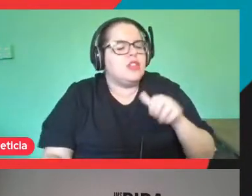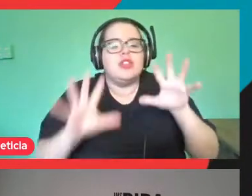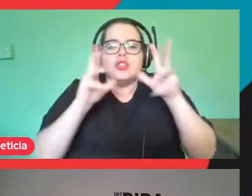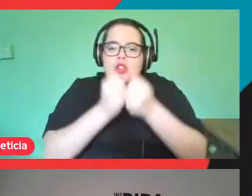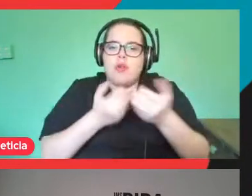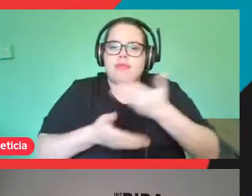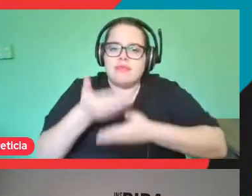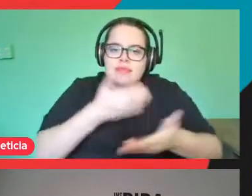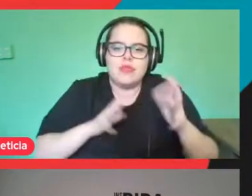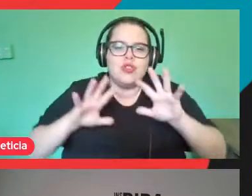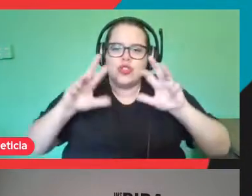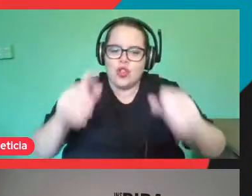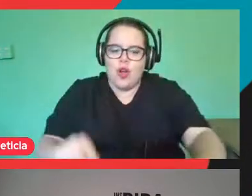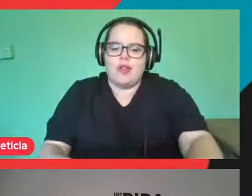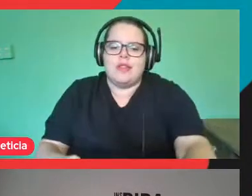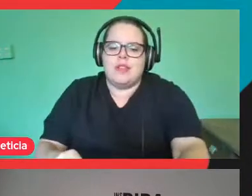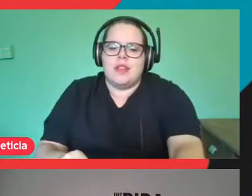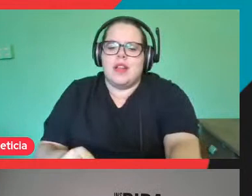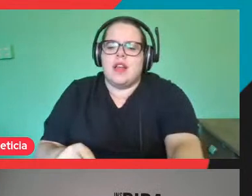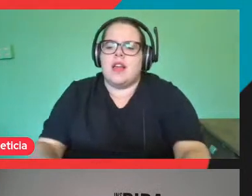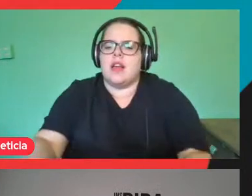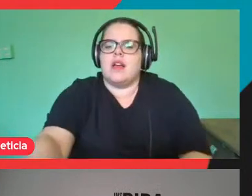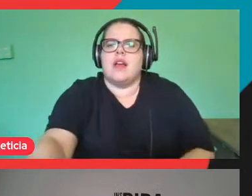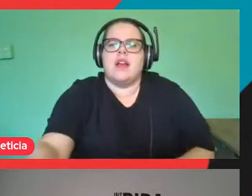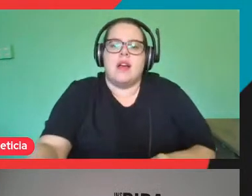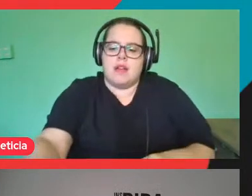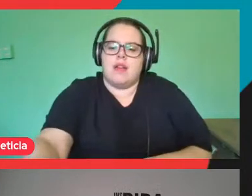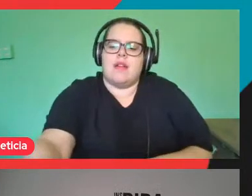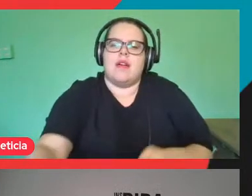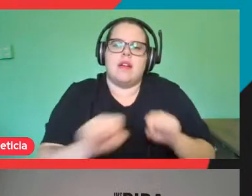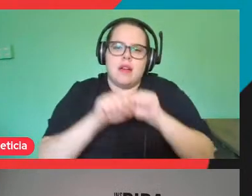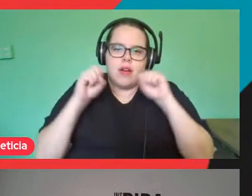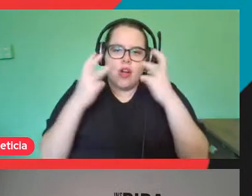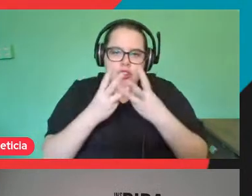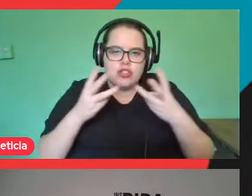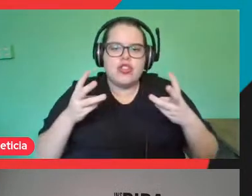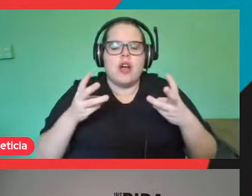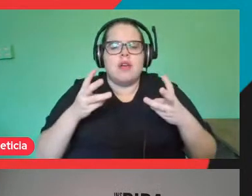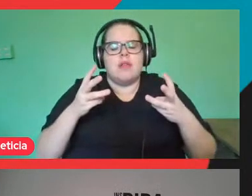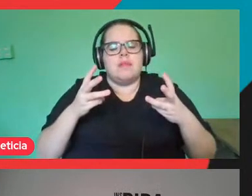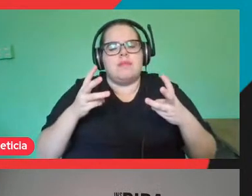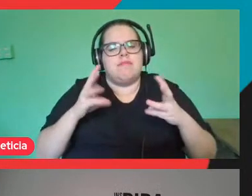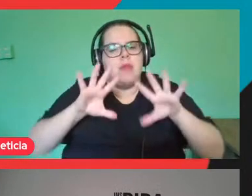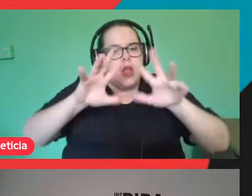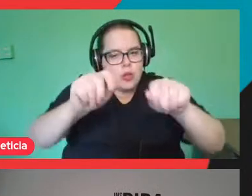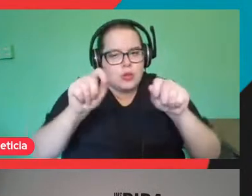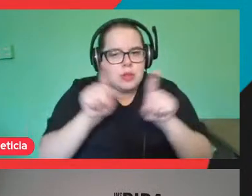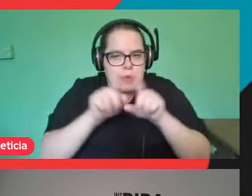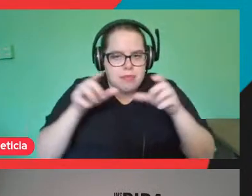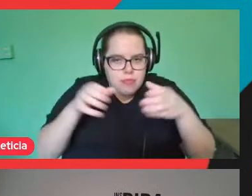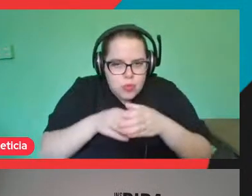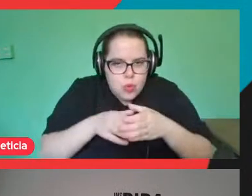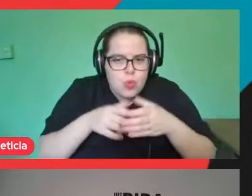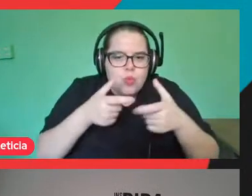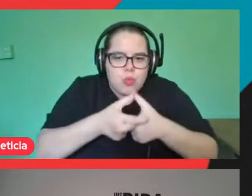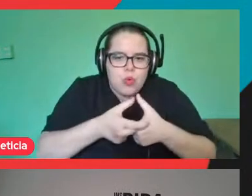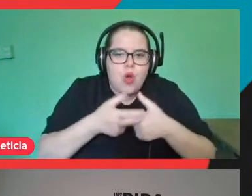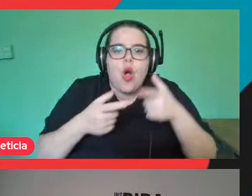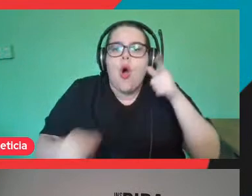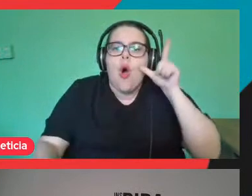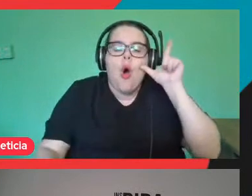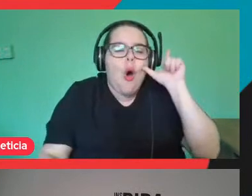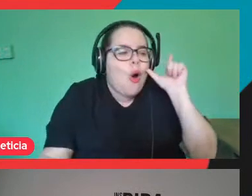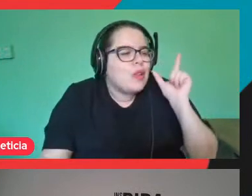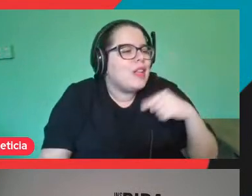é para todo mundo, né? Então, esse workshop, ele é para todo mundo, em especial aos grupos minorizados. E ontem a gente